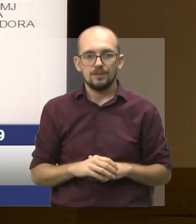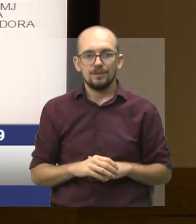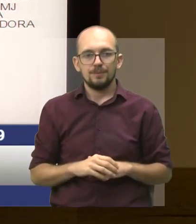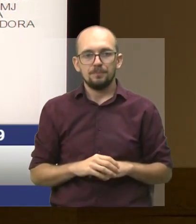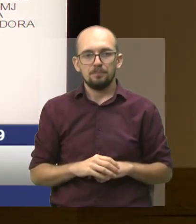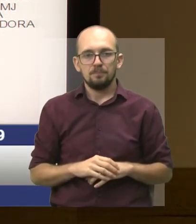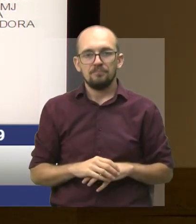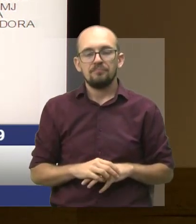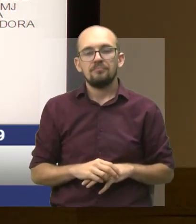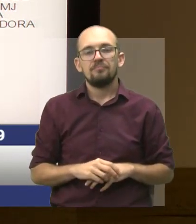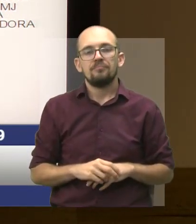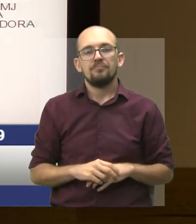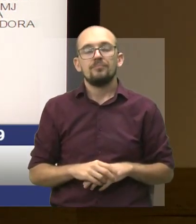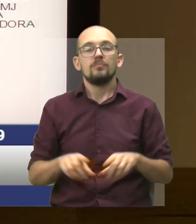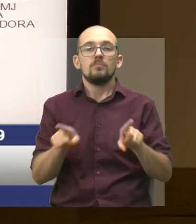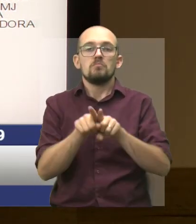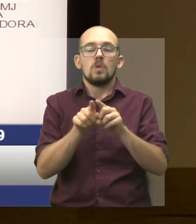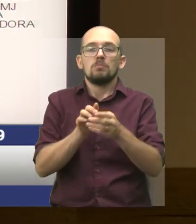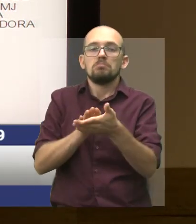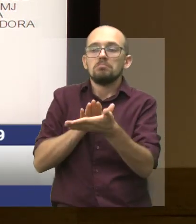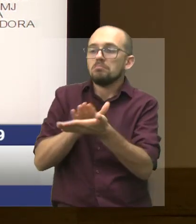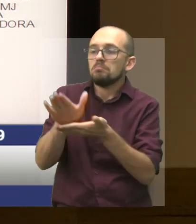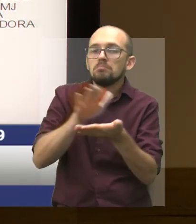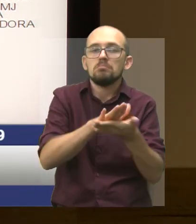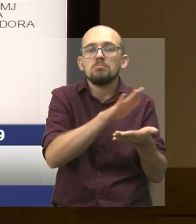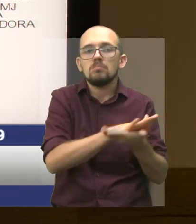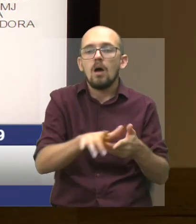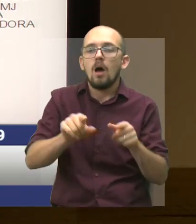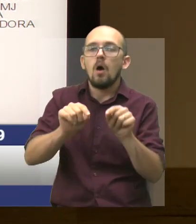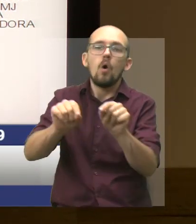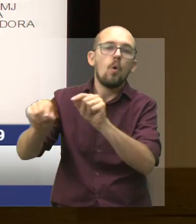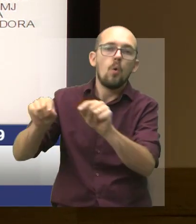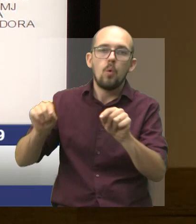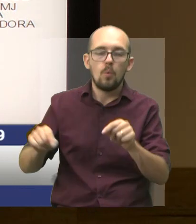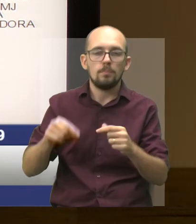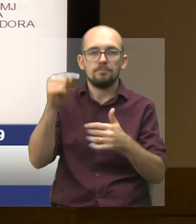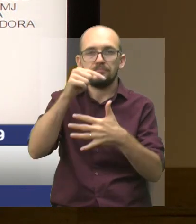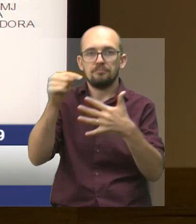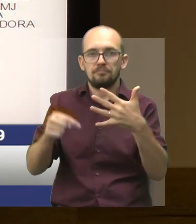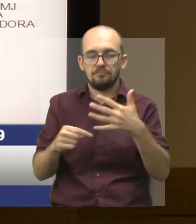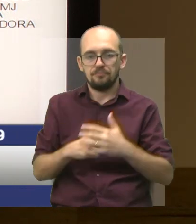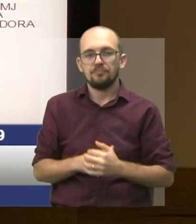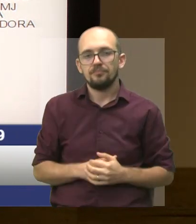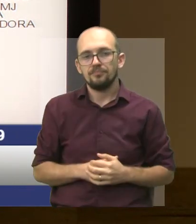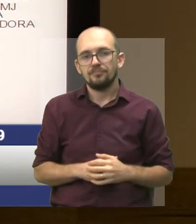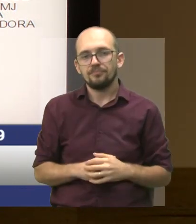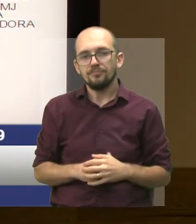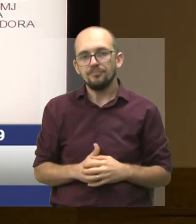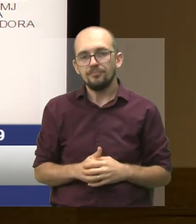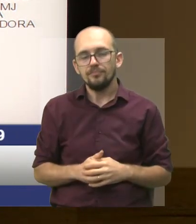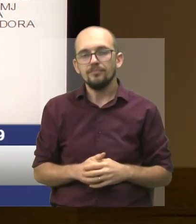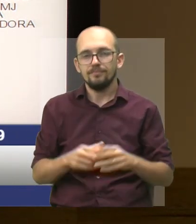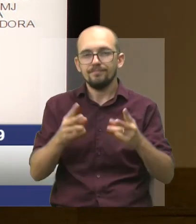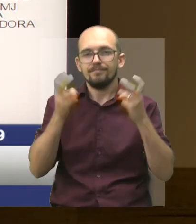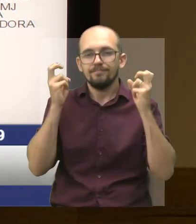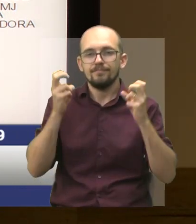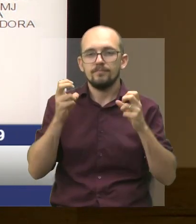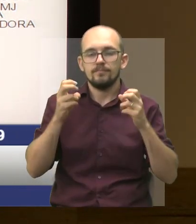Aqui, as despesas por entidade. Então, a gente percebe aí que